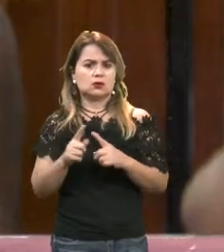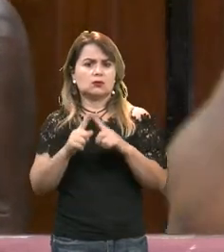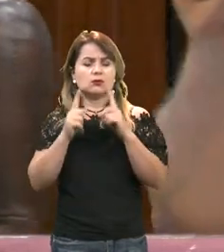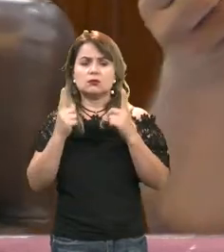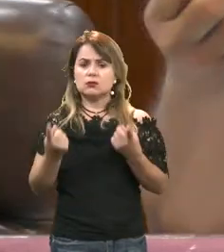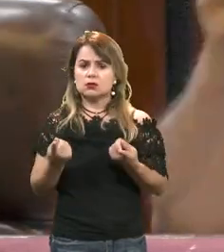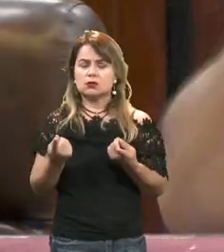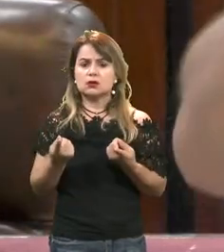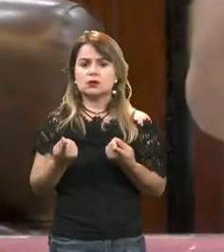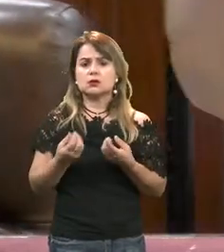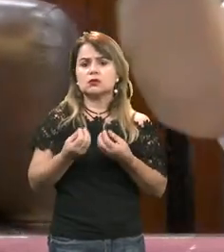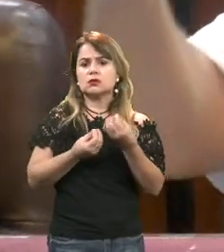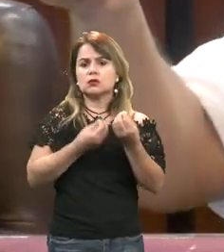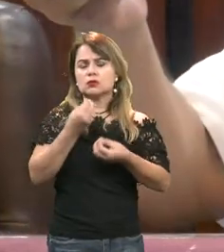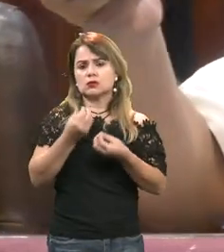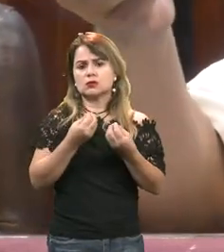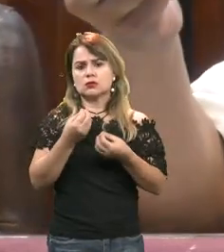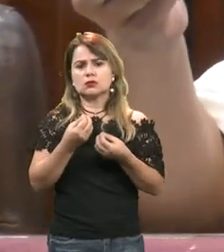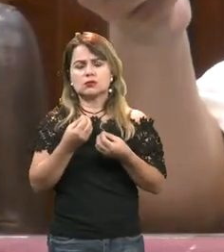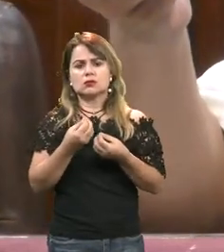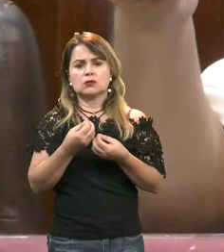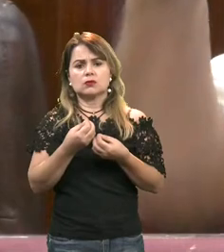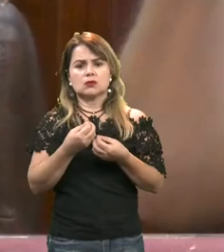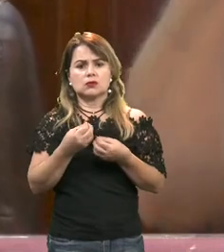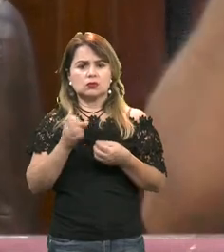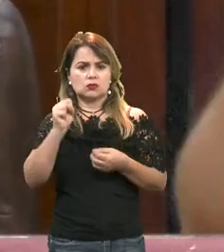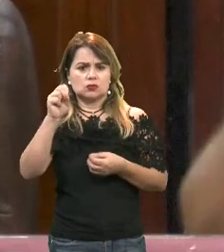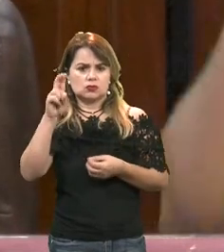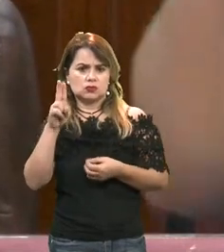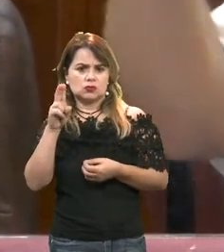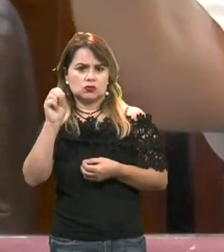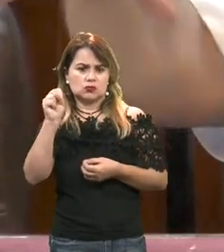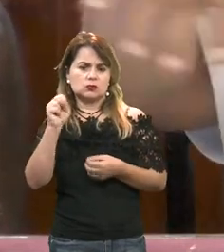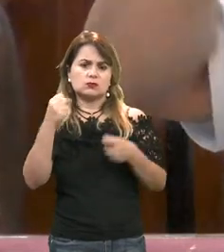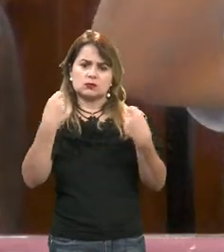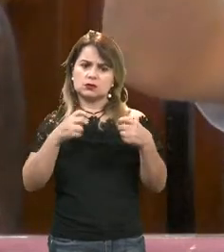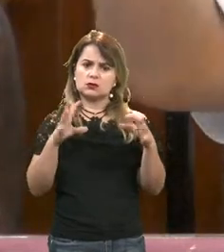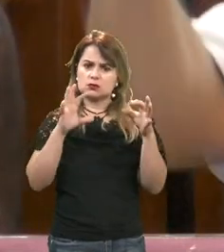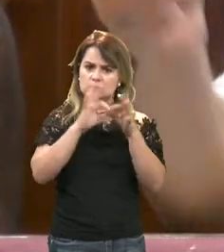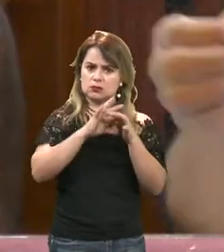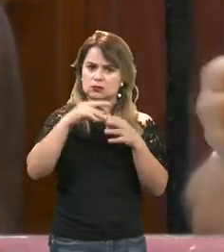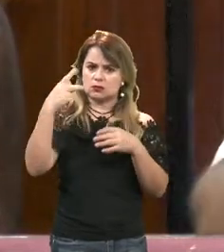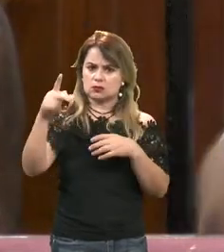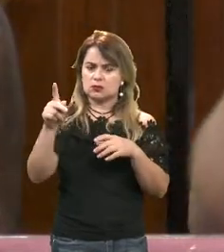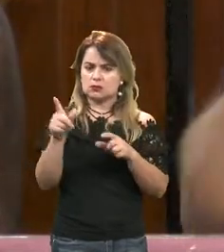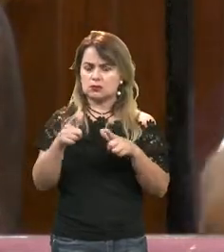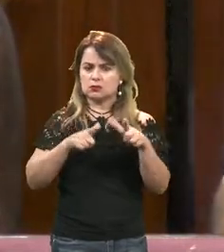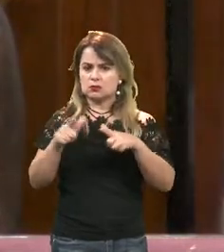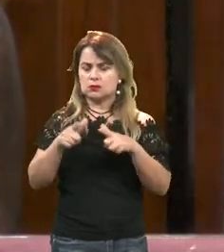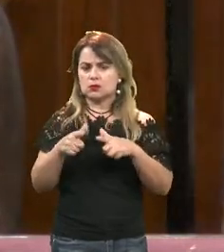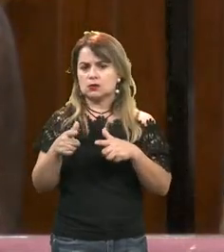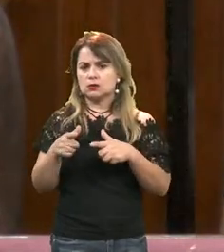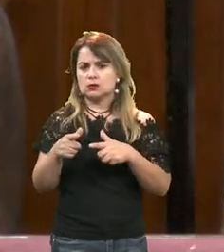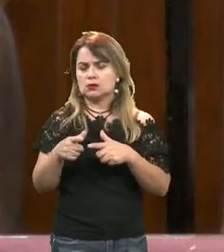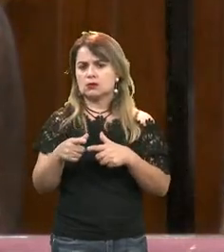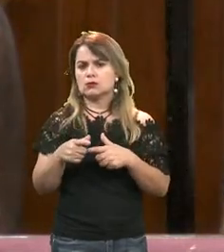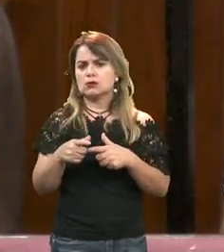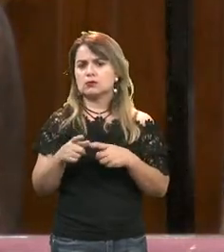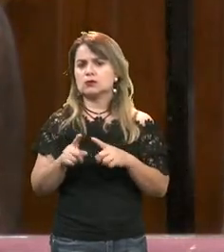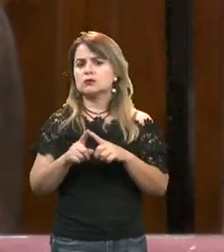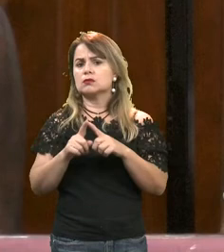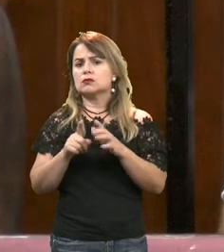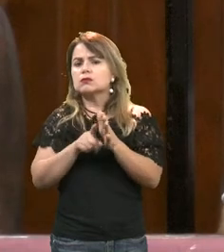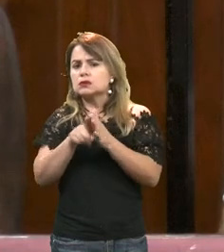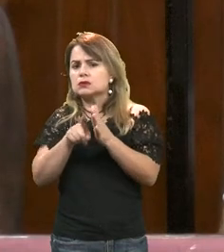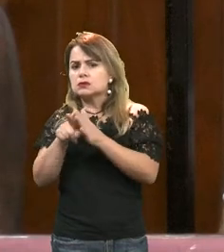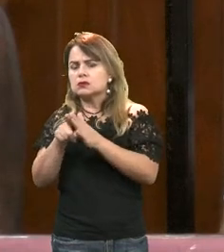um trabalho desse, unir ao trabalho de vocês, nas experiências, nas pesquisas. Então, só me explica isso. Eu